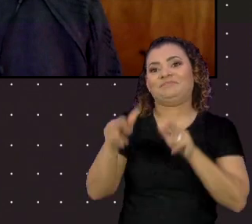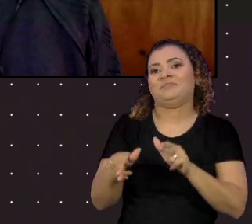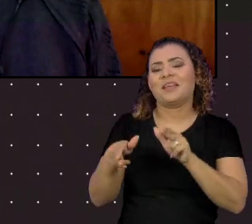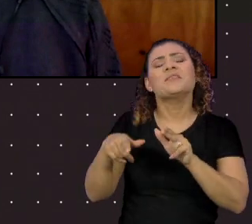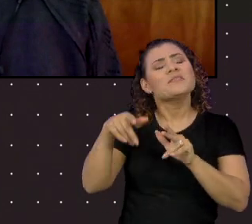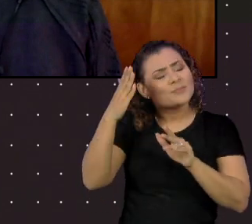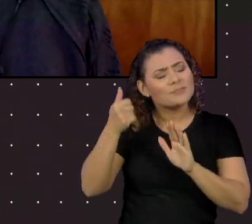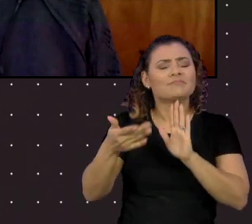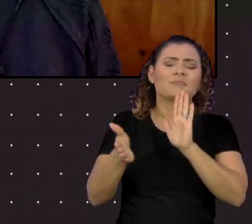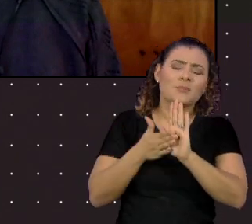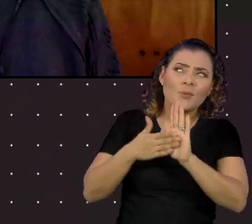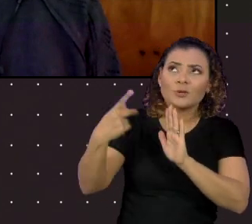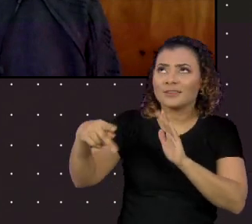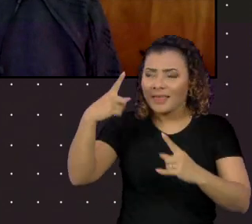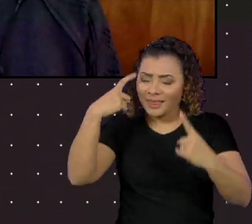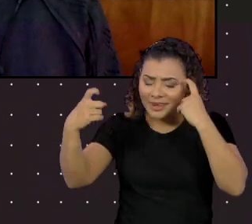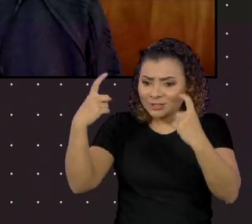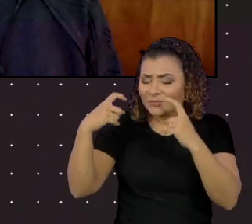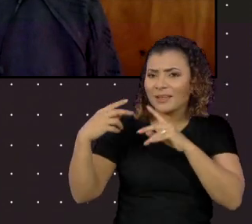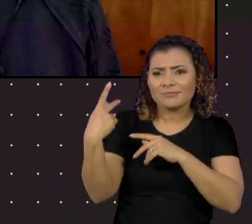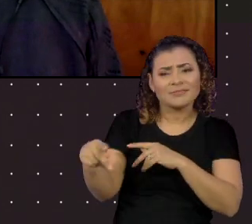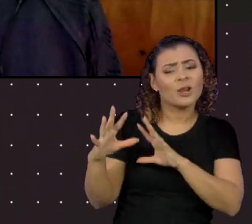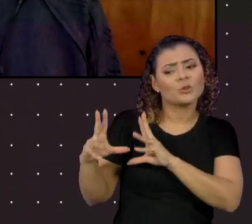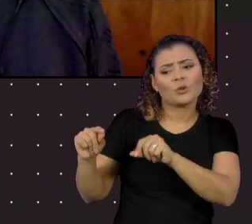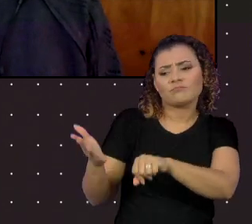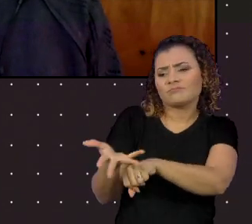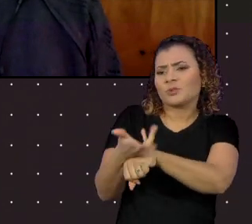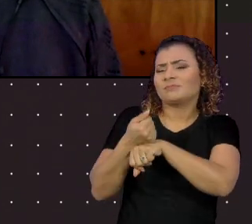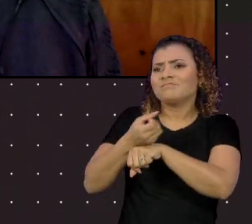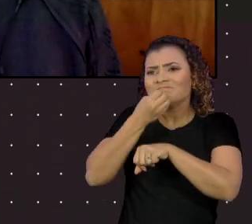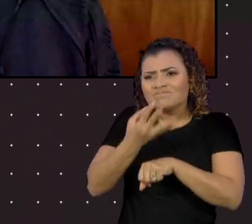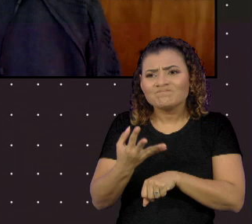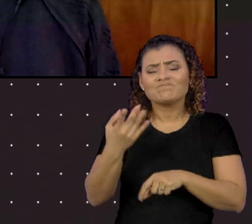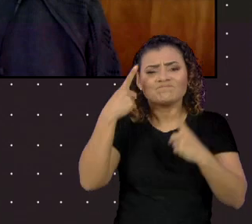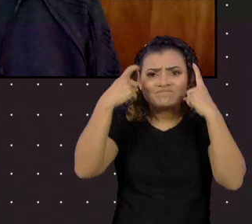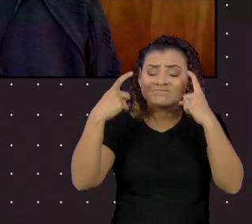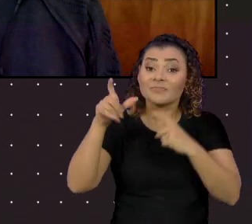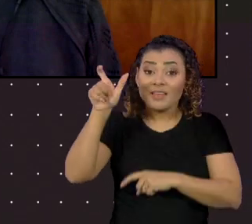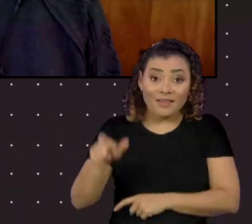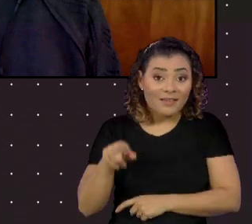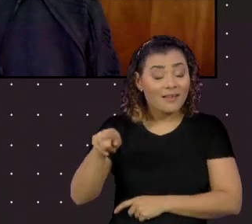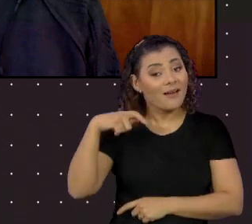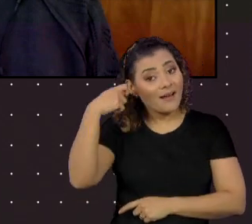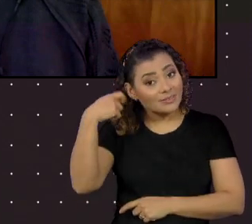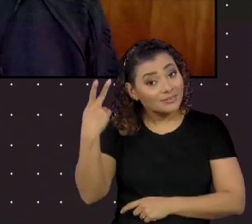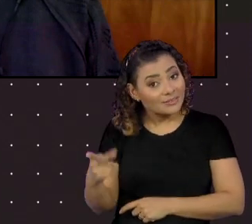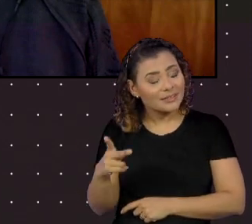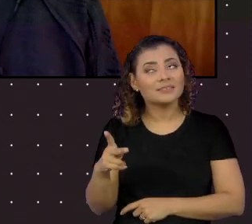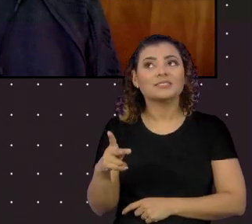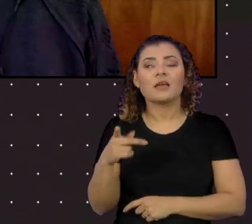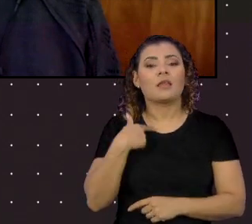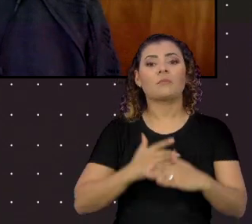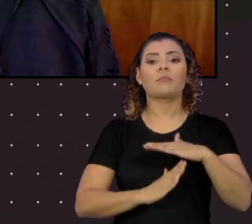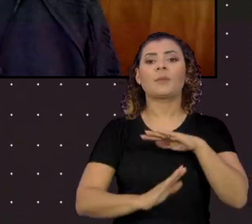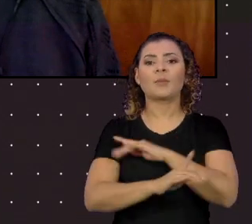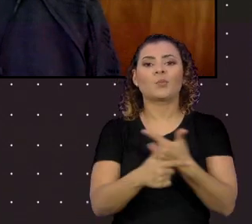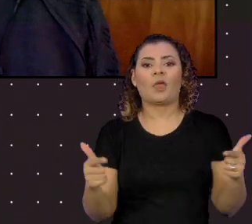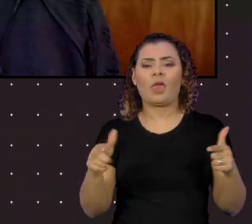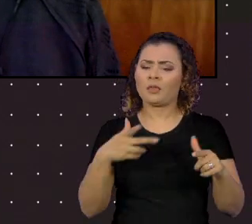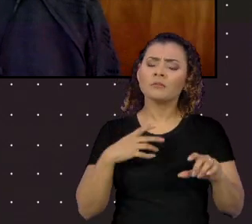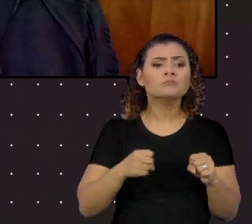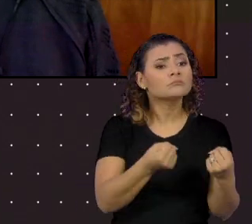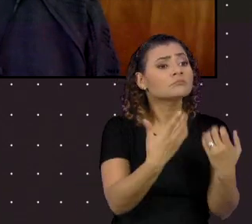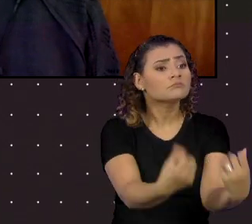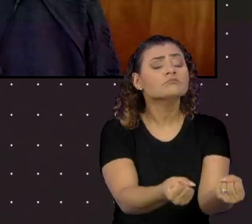proposta, além de muita criatividade, de todo o talento, ser uma atriz que não se limita a nada. E ela